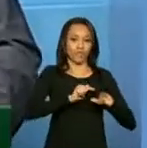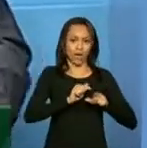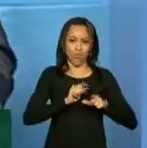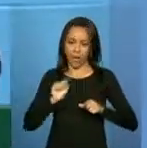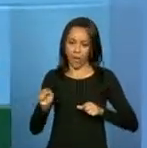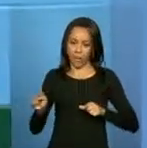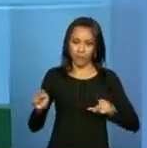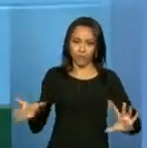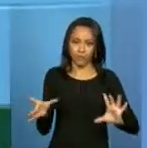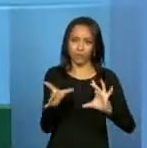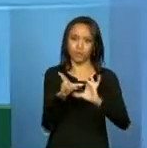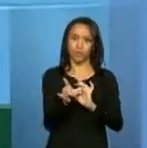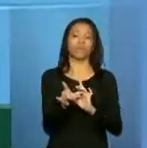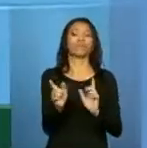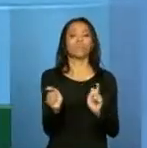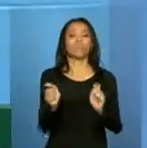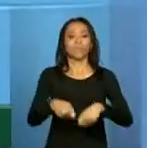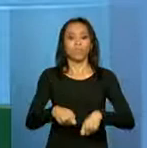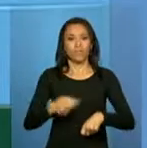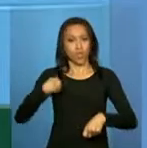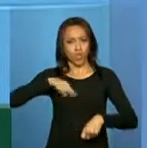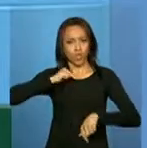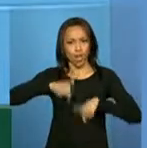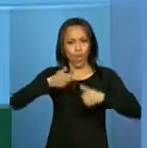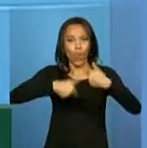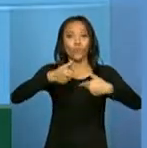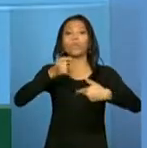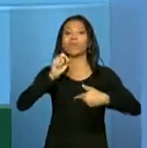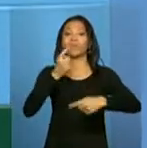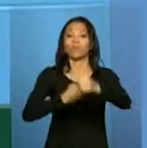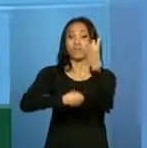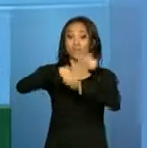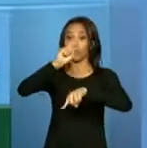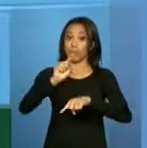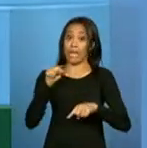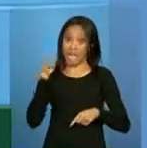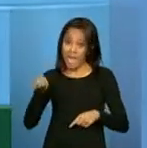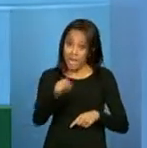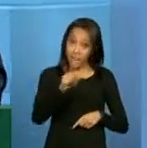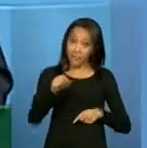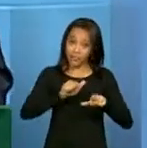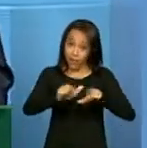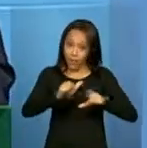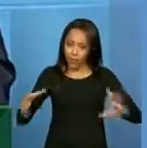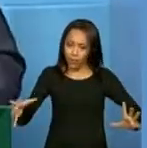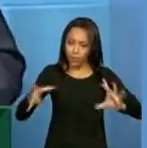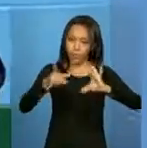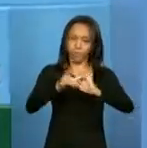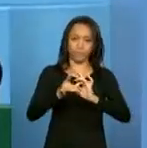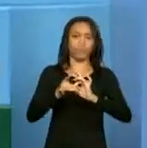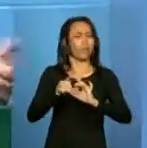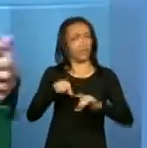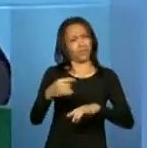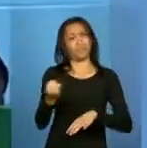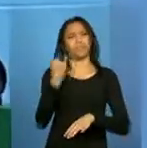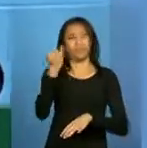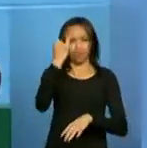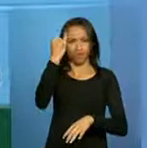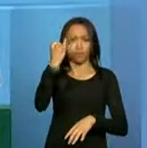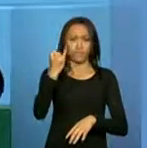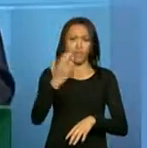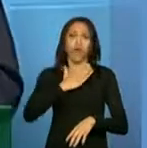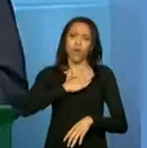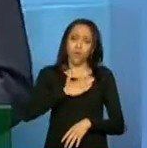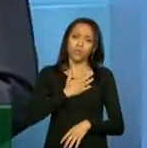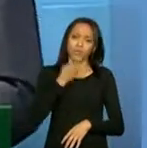todos juntos possamos fazer da nossa batalha um sucesso. Esse trabalho em equipe é sumariamente importante. Gostaria